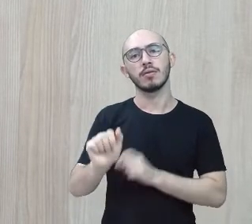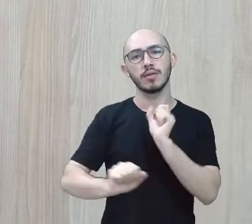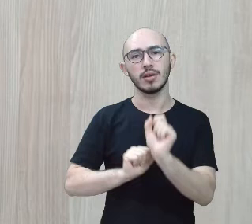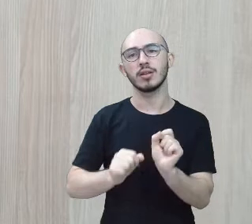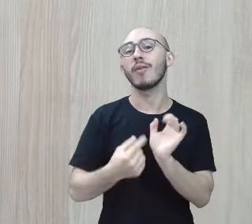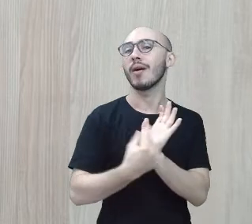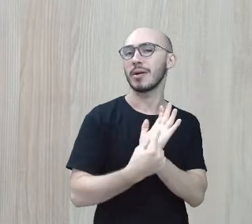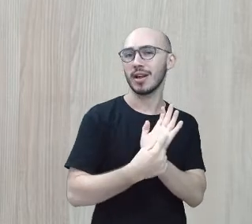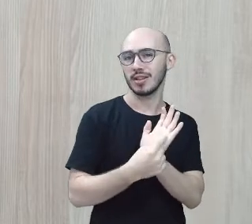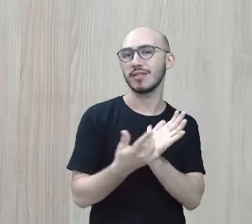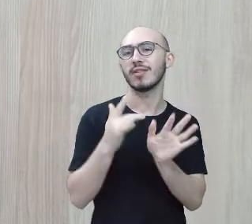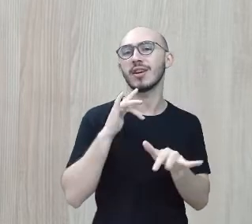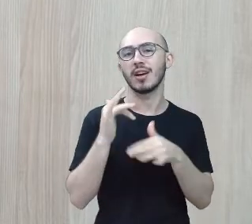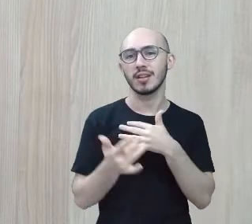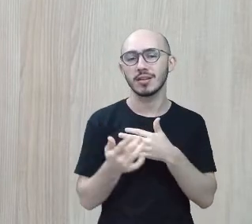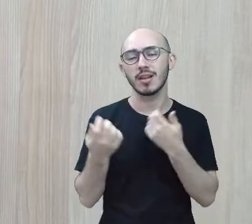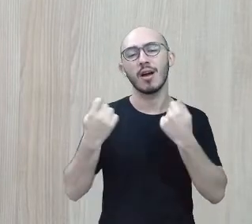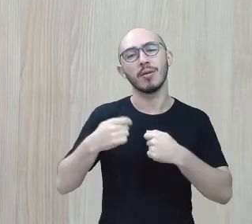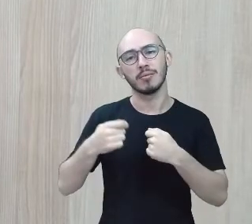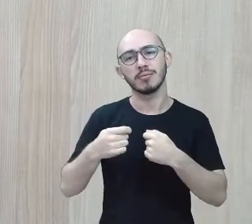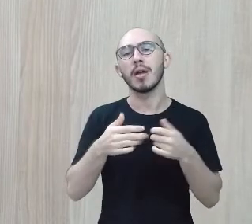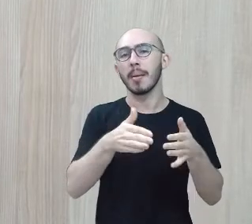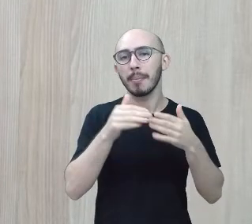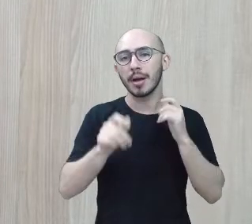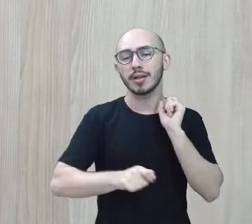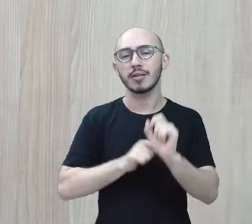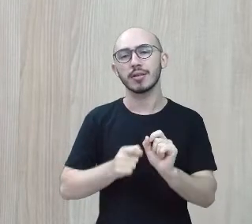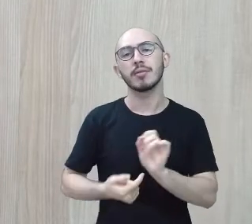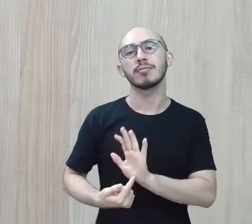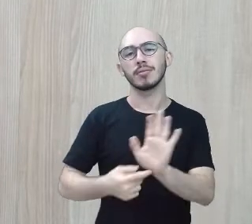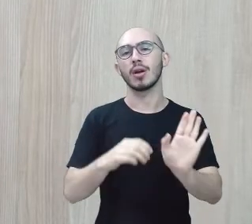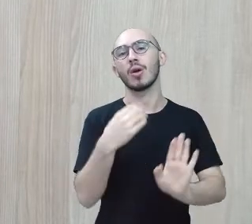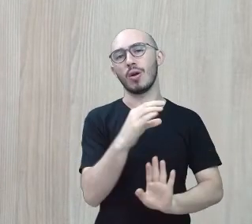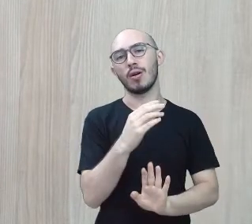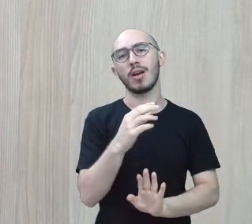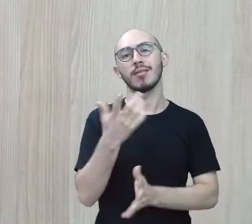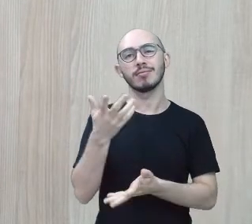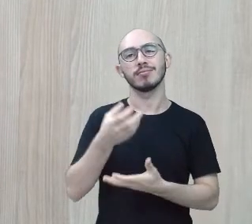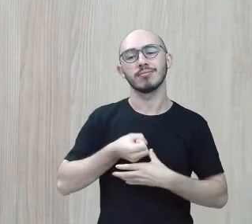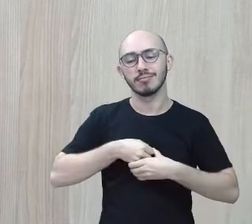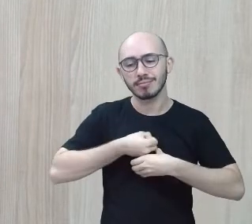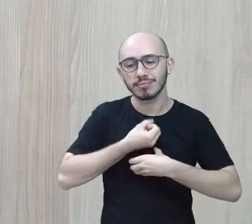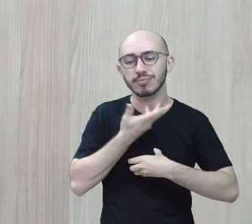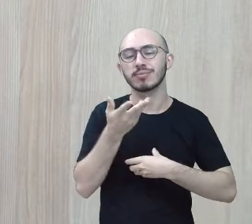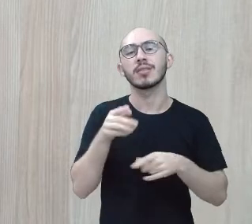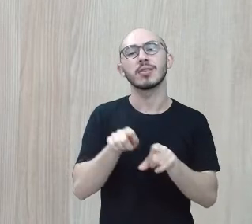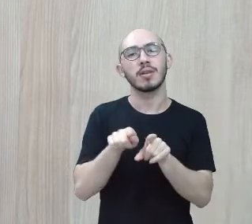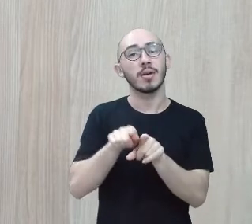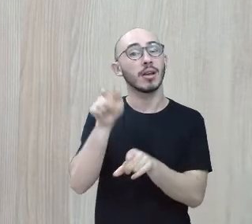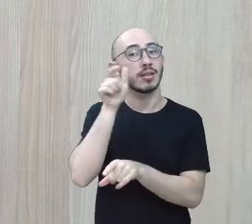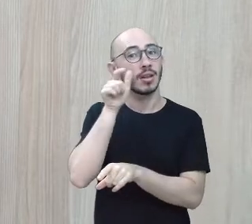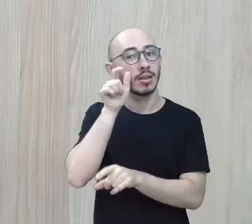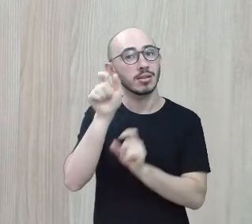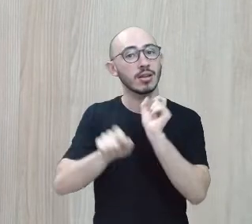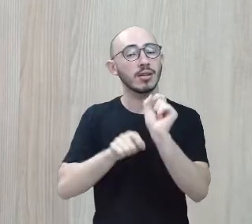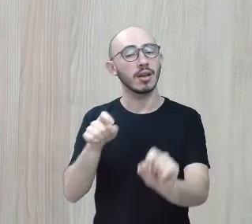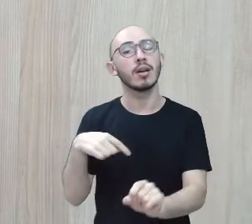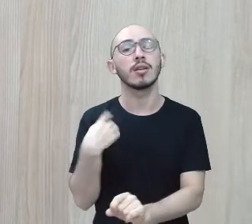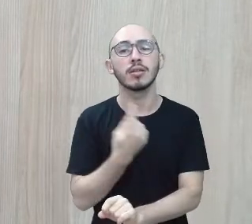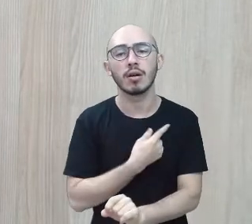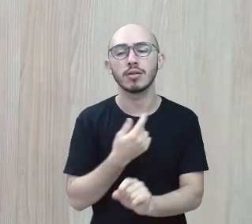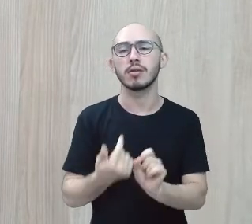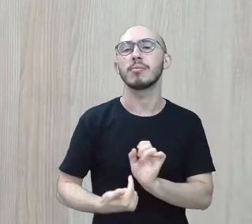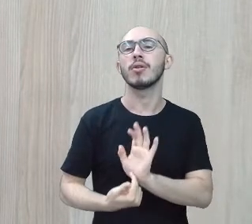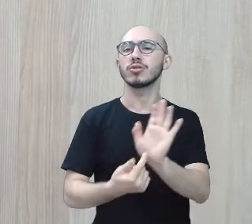aplicativo pede, né? Assim, conte a sua biografia, qual é a sua história. Então, é interessante como a gente está deixando vestígios, né?